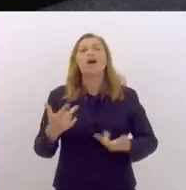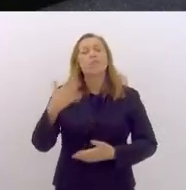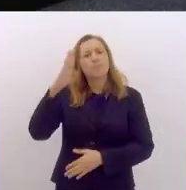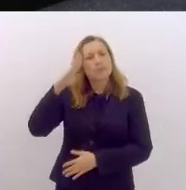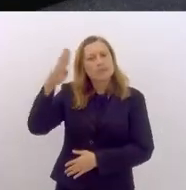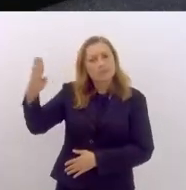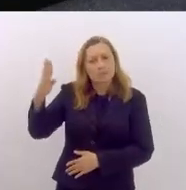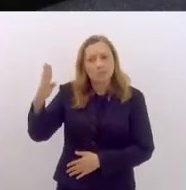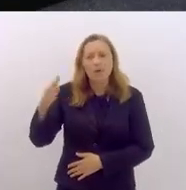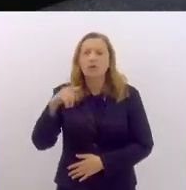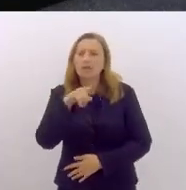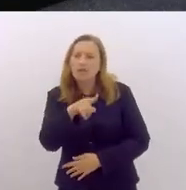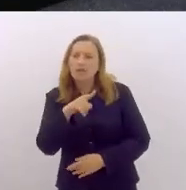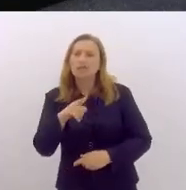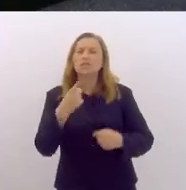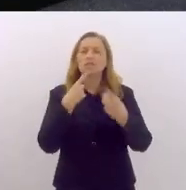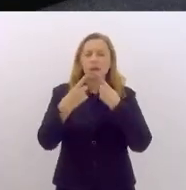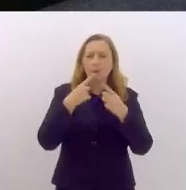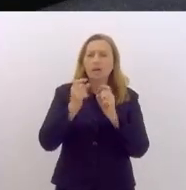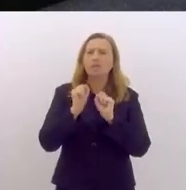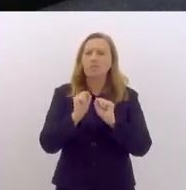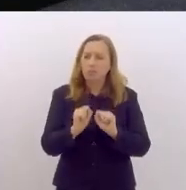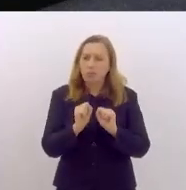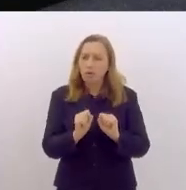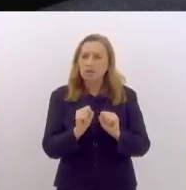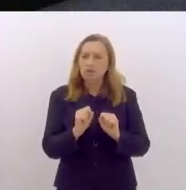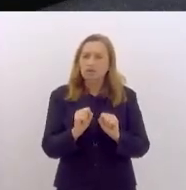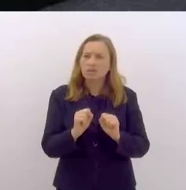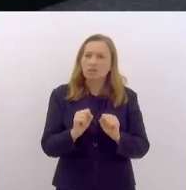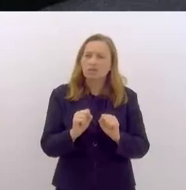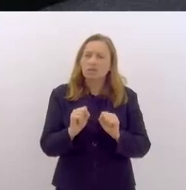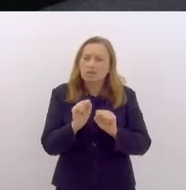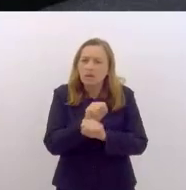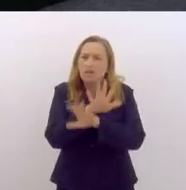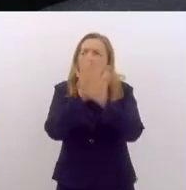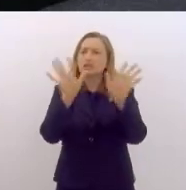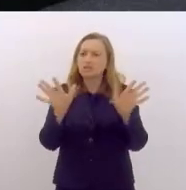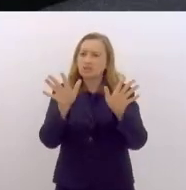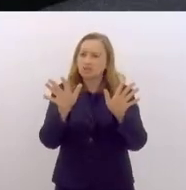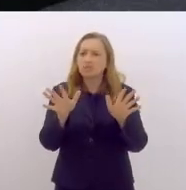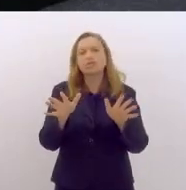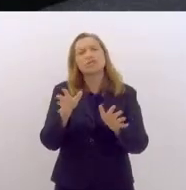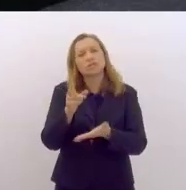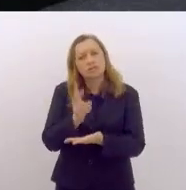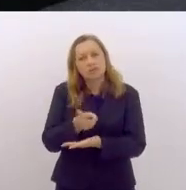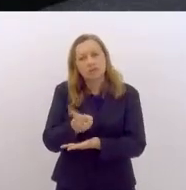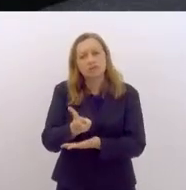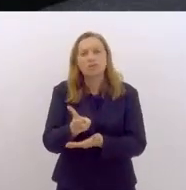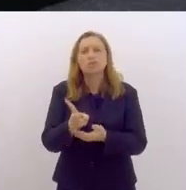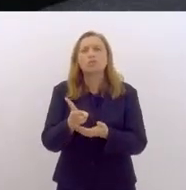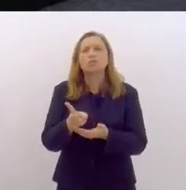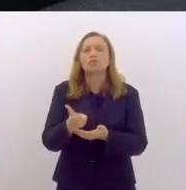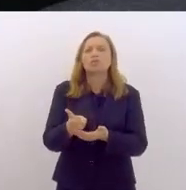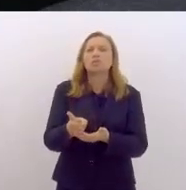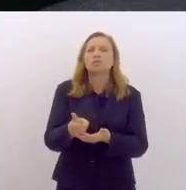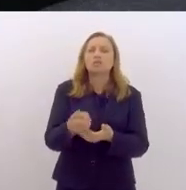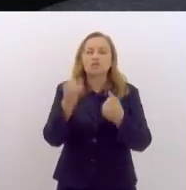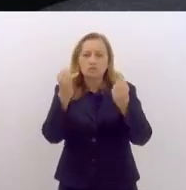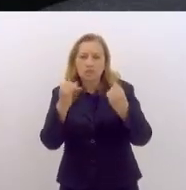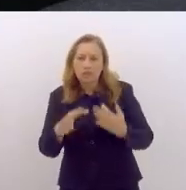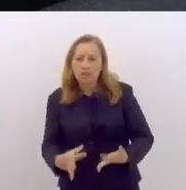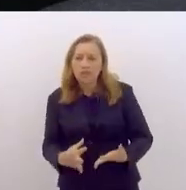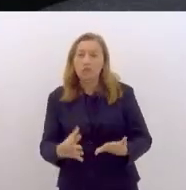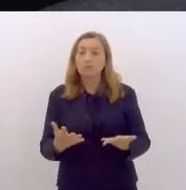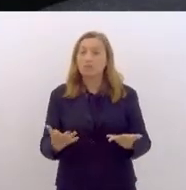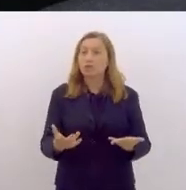fundamental que esse debate possa ser feito de maneira mais clara e constante, com transparência. Afinal de